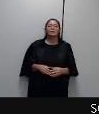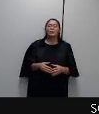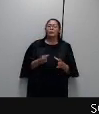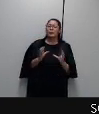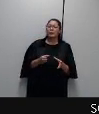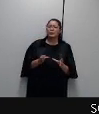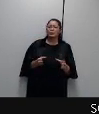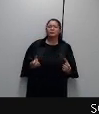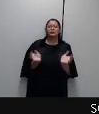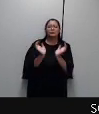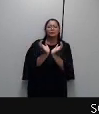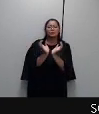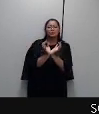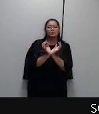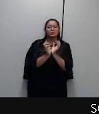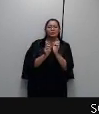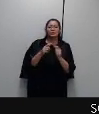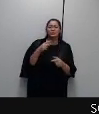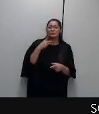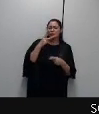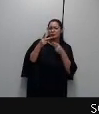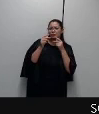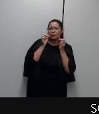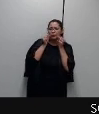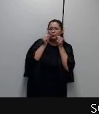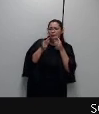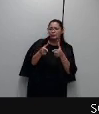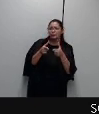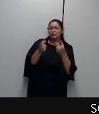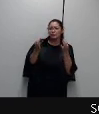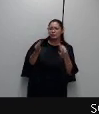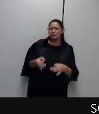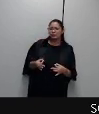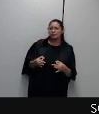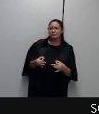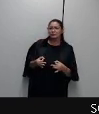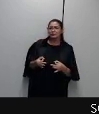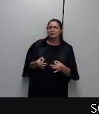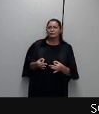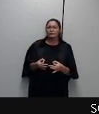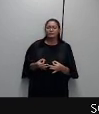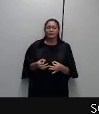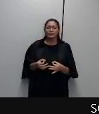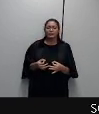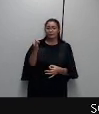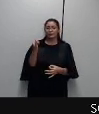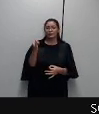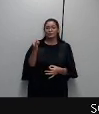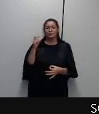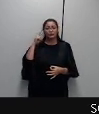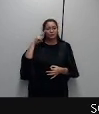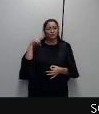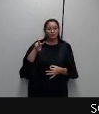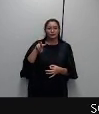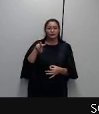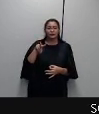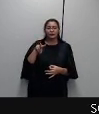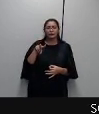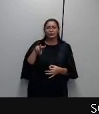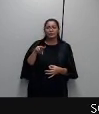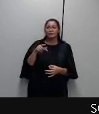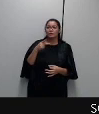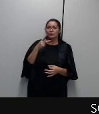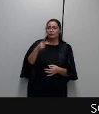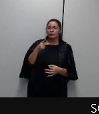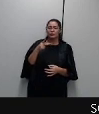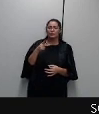distinta é a composição atual eu tive a oportunidade até observar somente vossa excelência o ministro Benedita